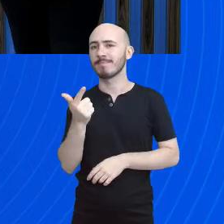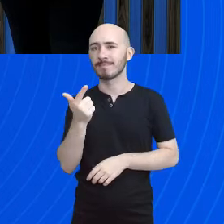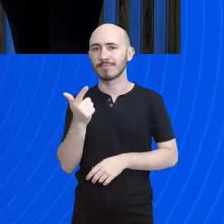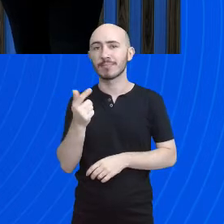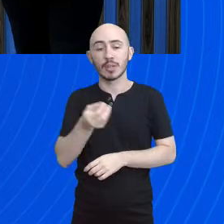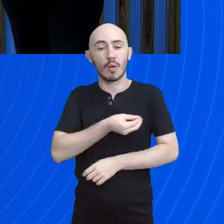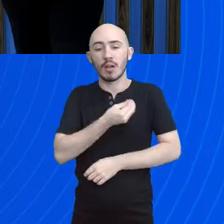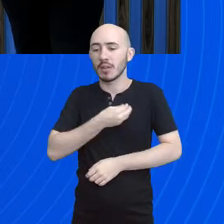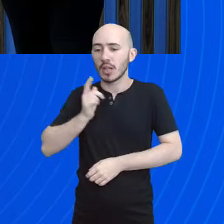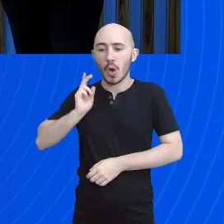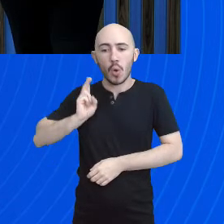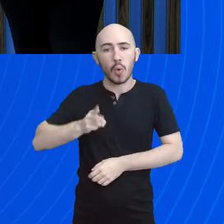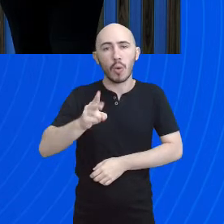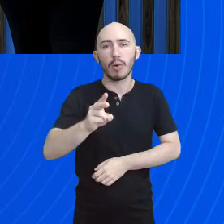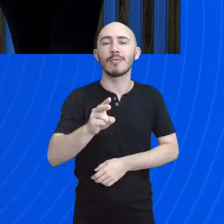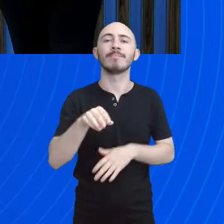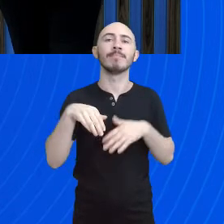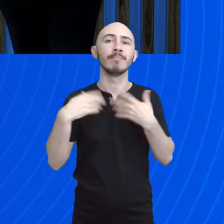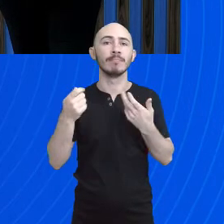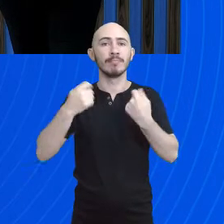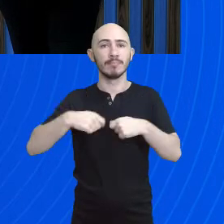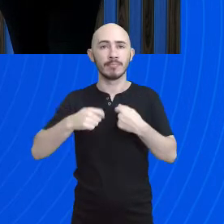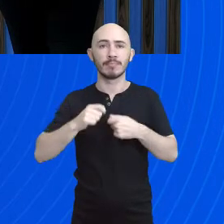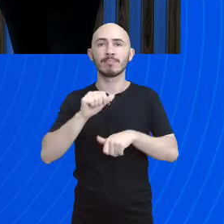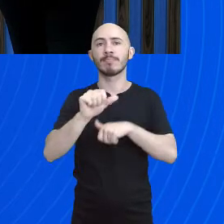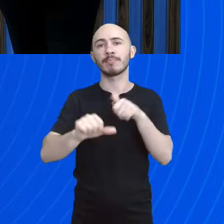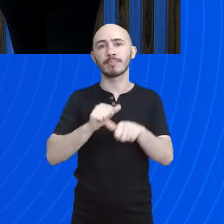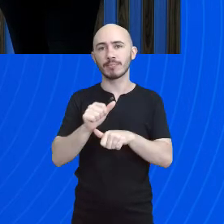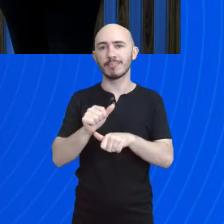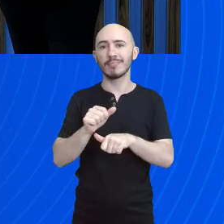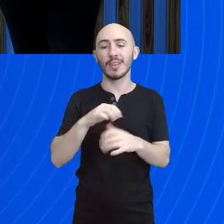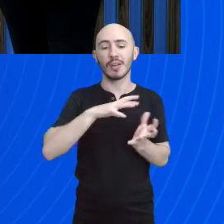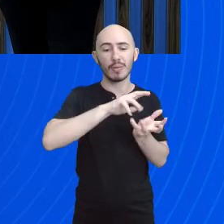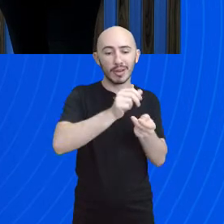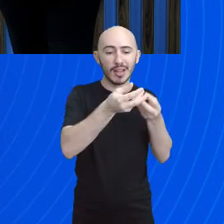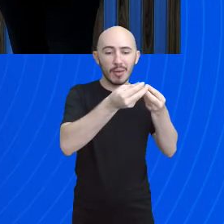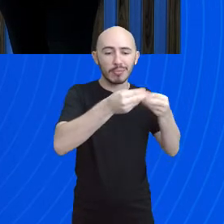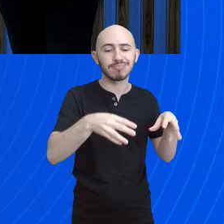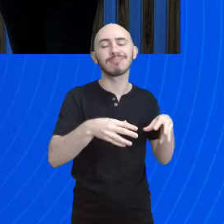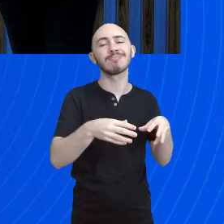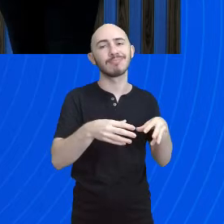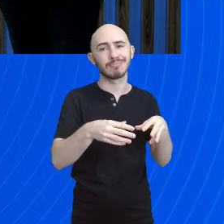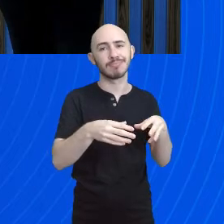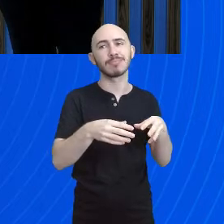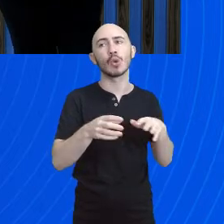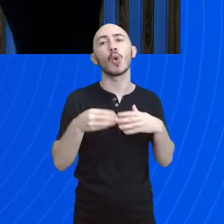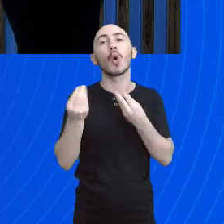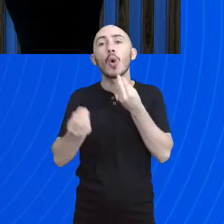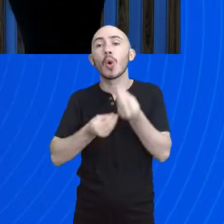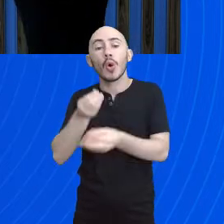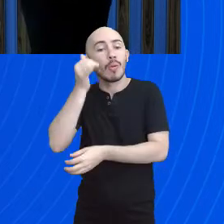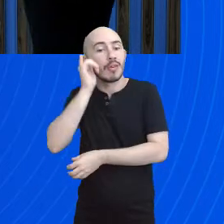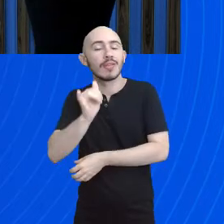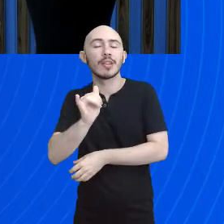mais tempo no nosso planeta sem destruí-lo, tá? Então, como é que a gente passa